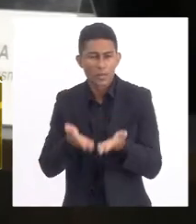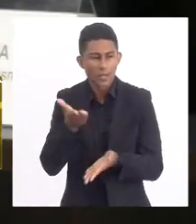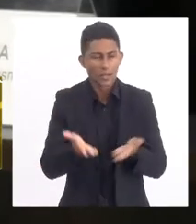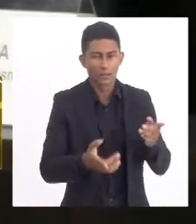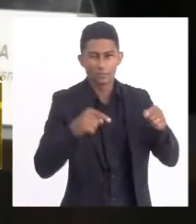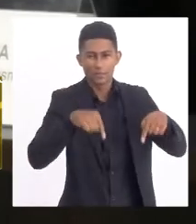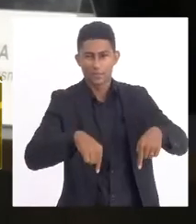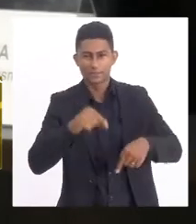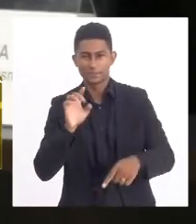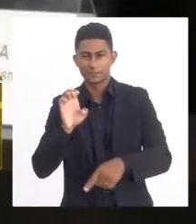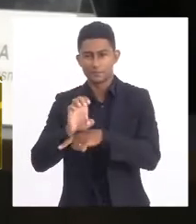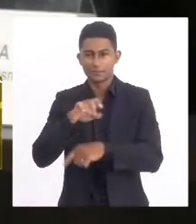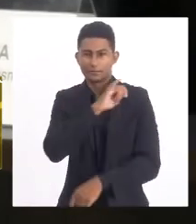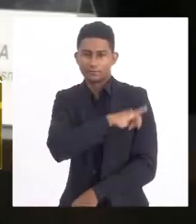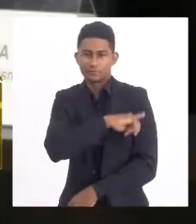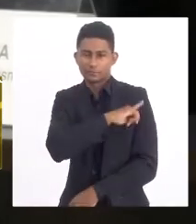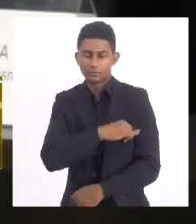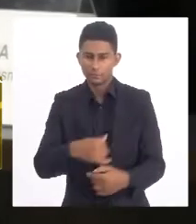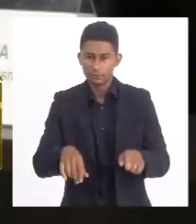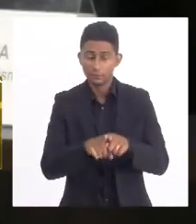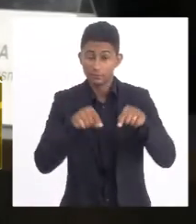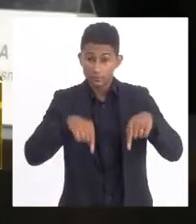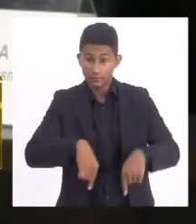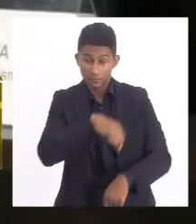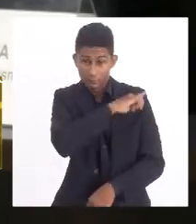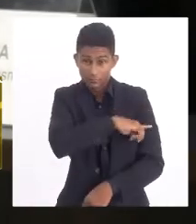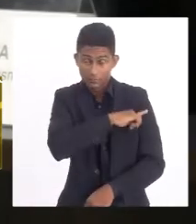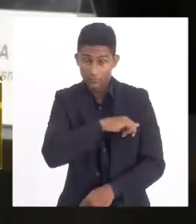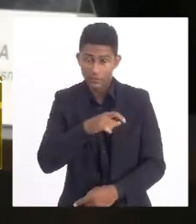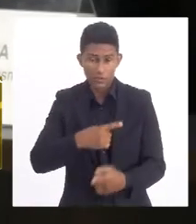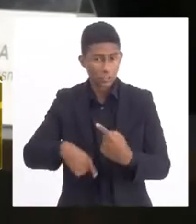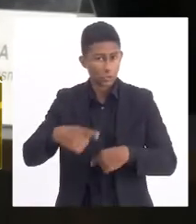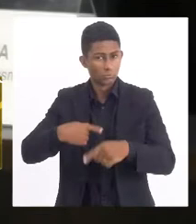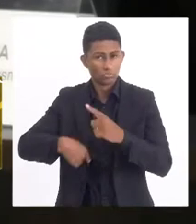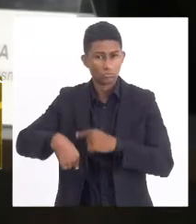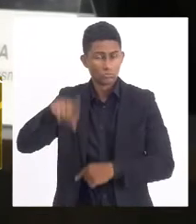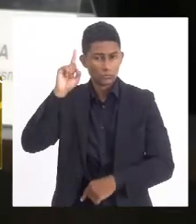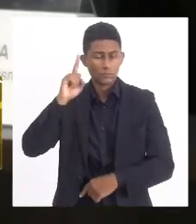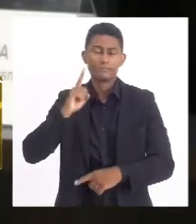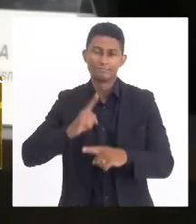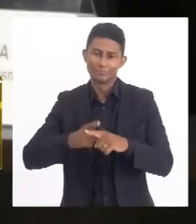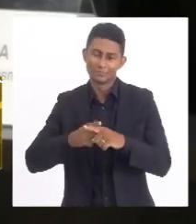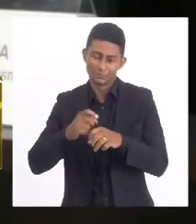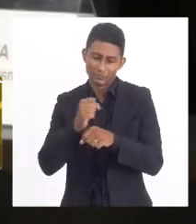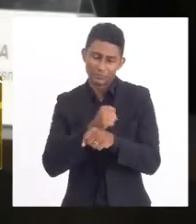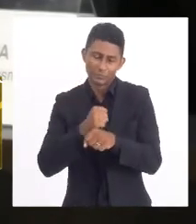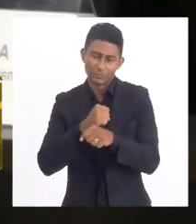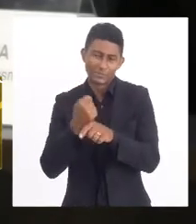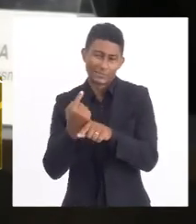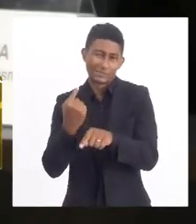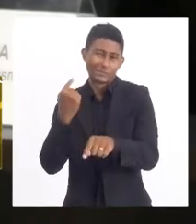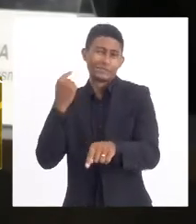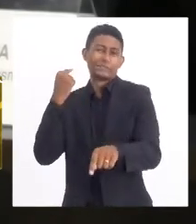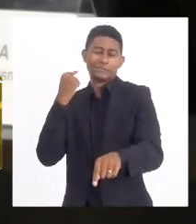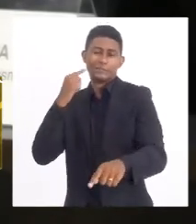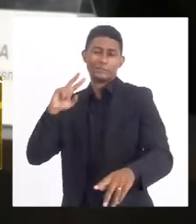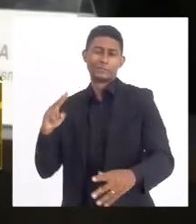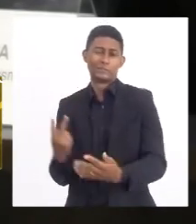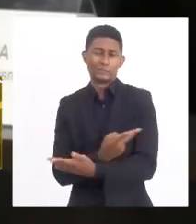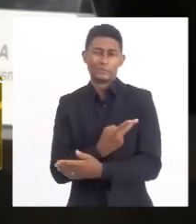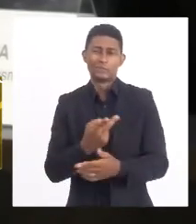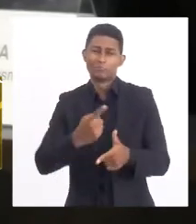o resgate não é do da cidade do Rio de Janeiro de tudo que passou que já passou nos últimos anos e vem sendo